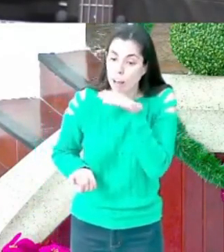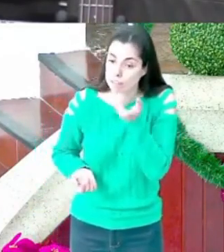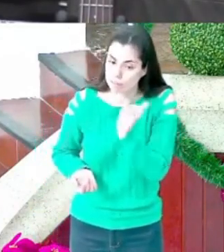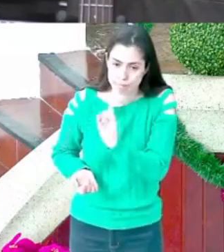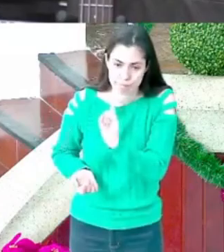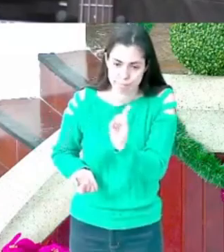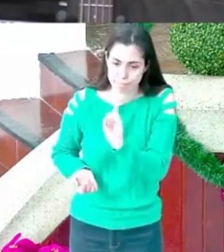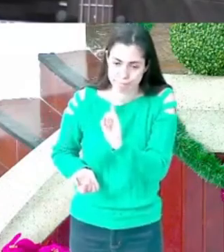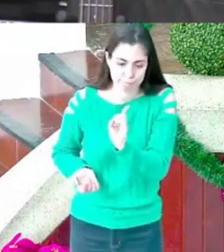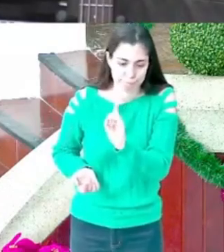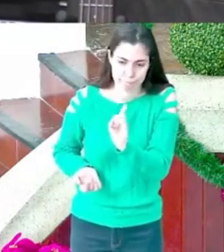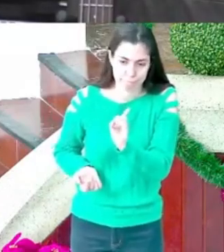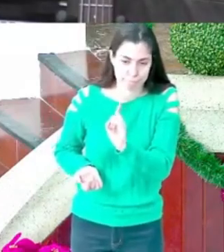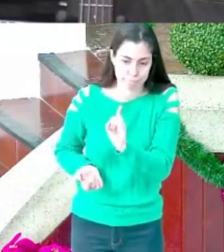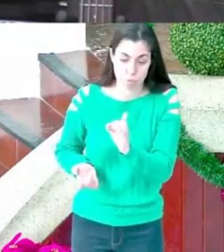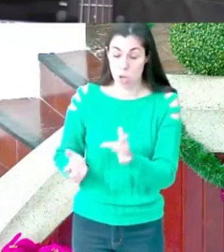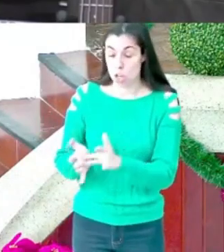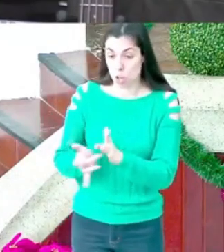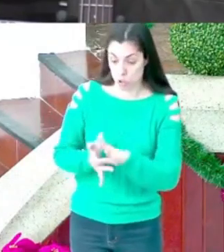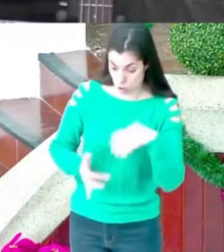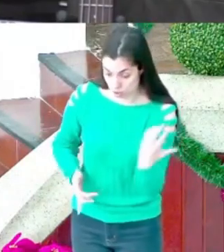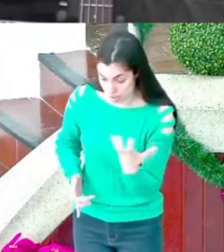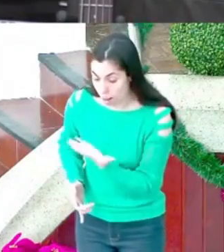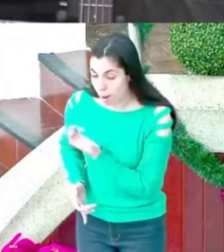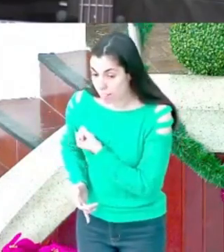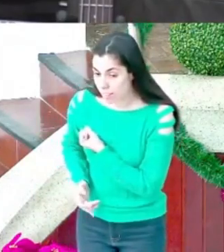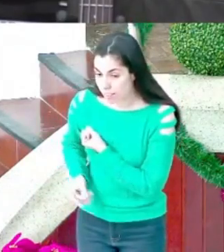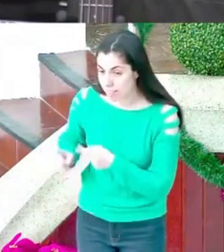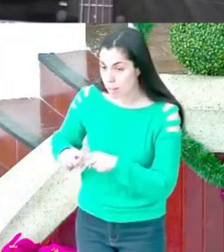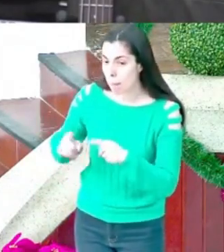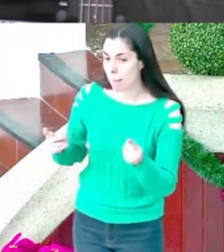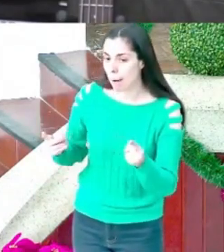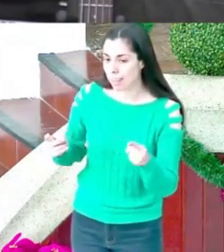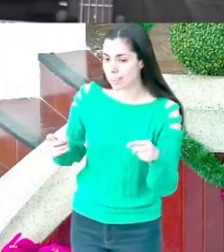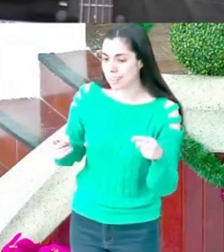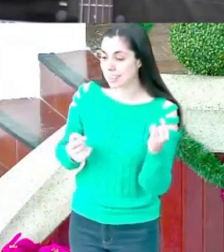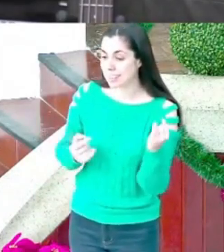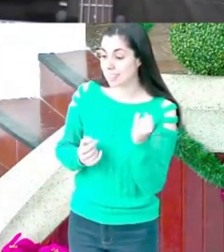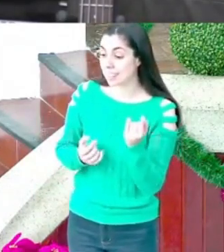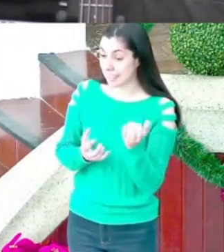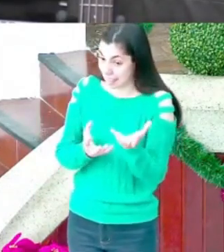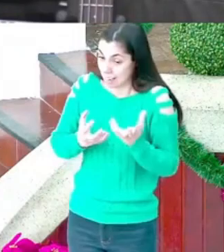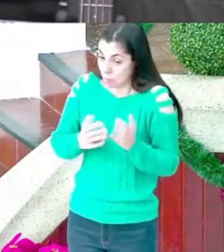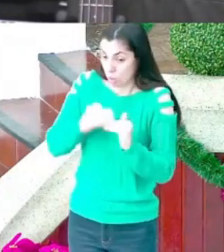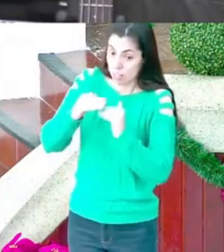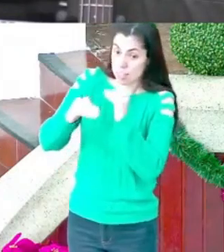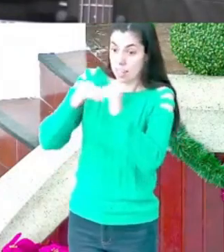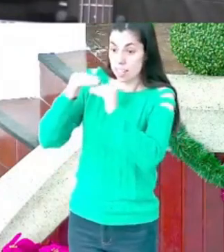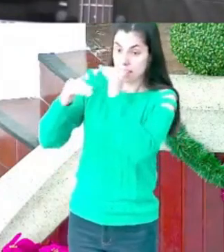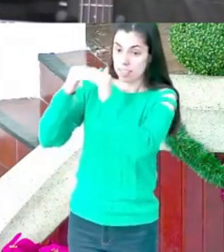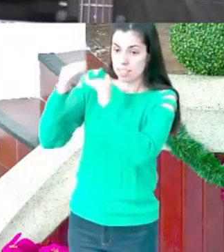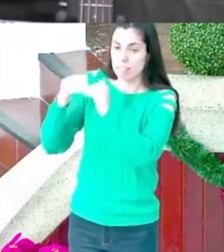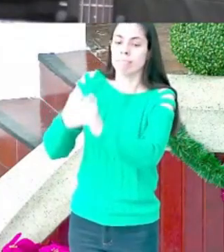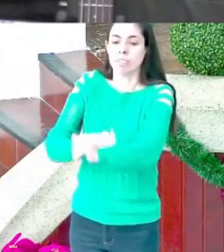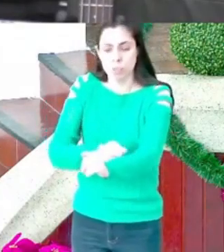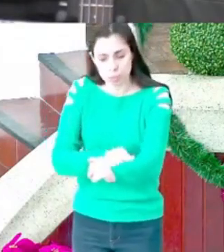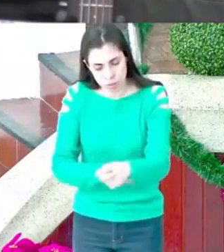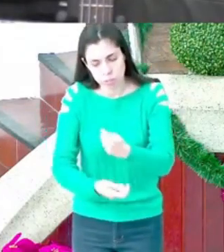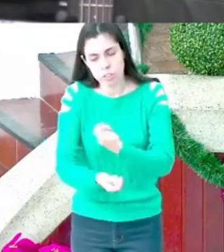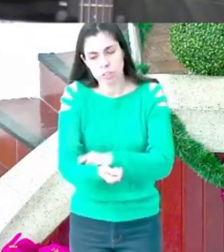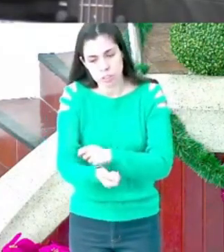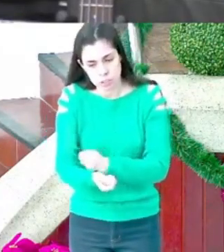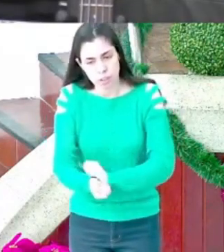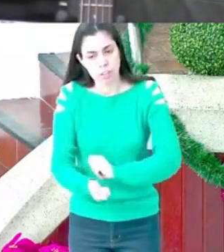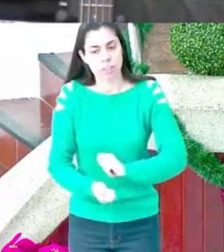de disciplina na presença e no poder do Espírito Santo. Pelo contrário, ele está ensinando